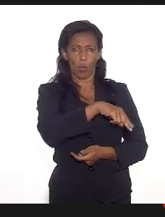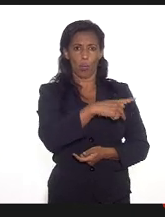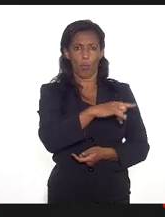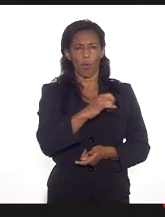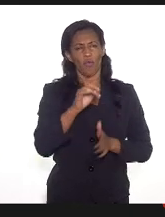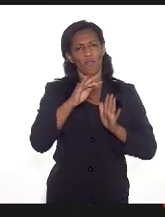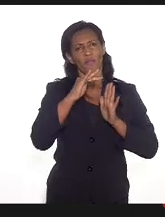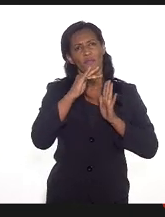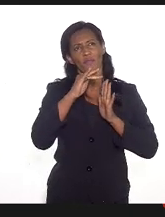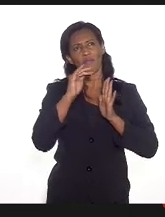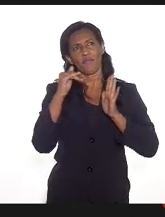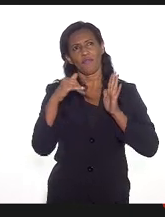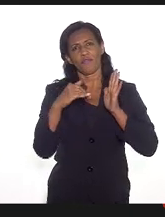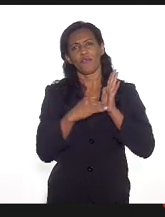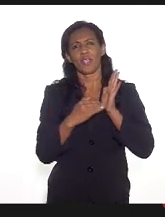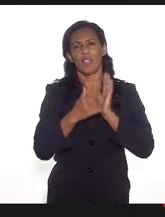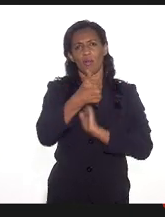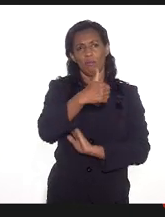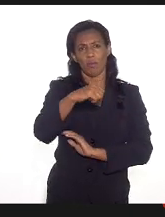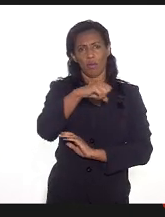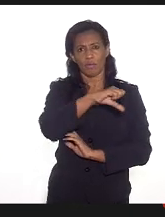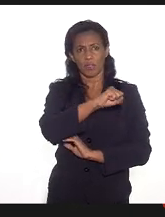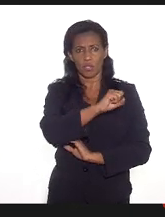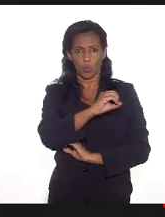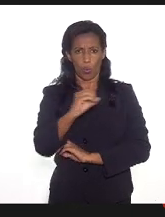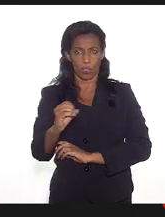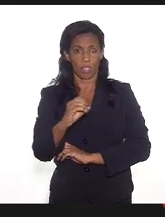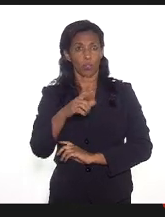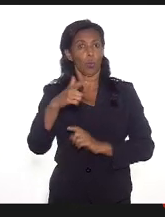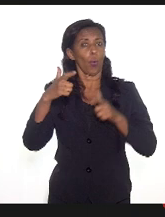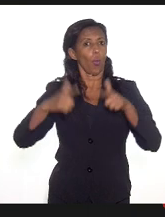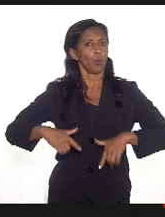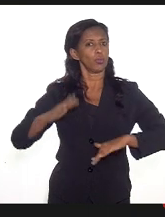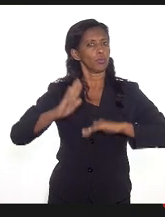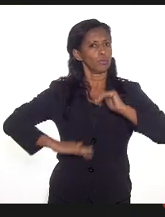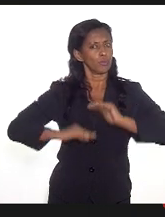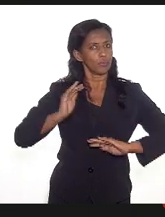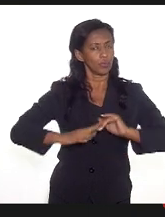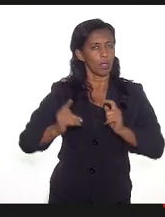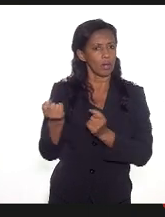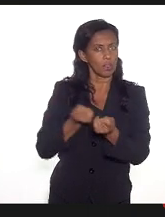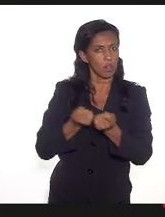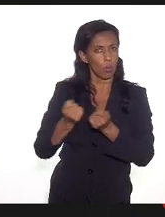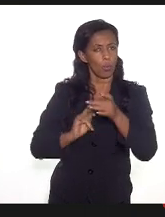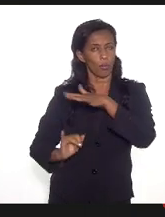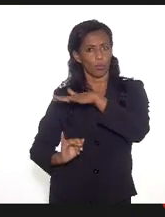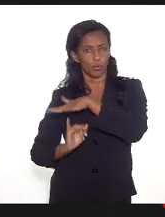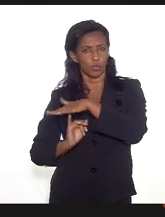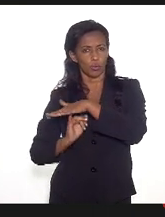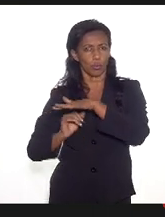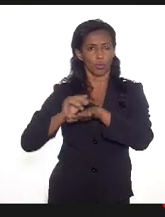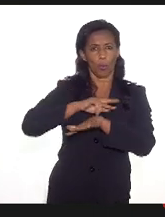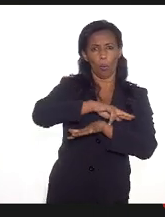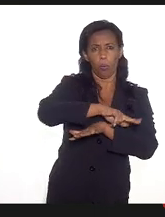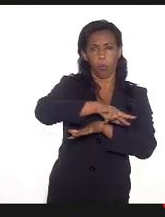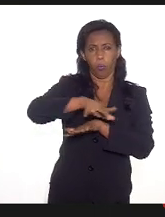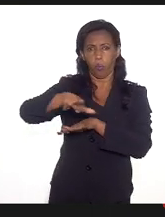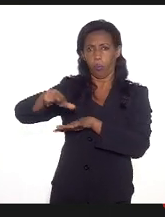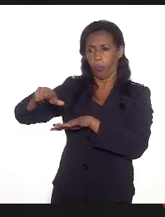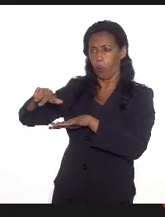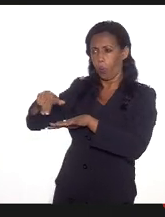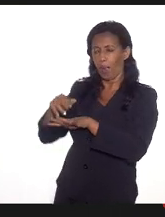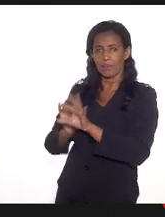de 80, década de 90, onde agentes econômicos e instituições de diferentes matizes